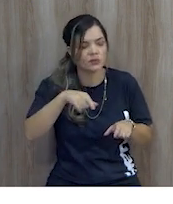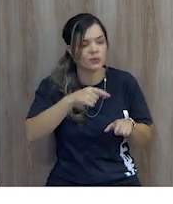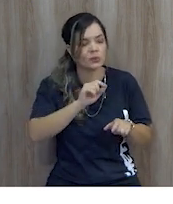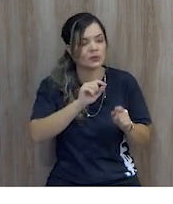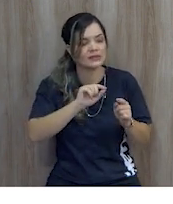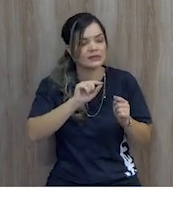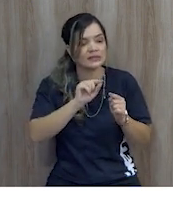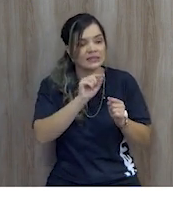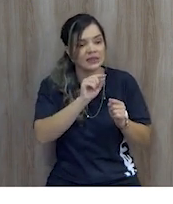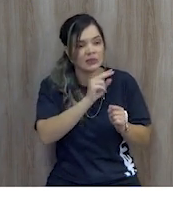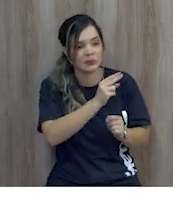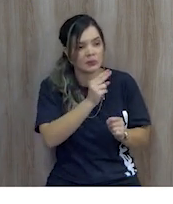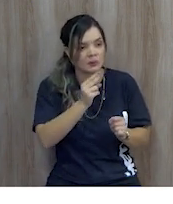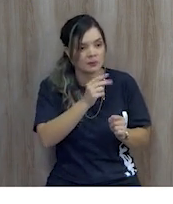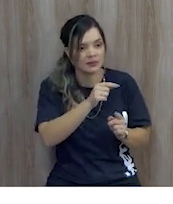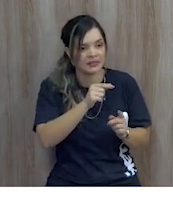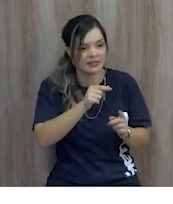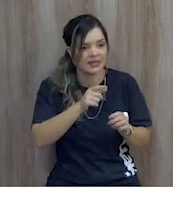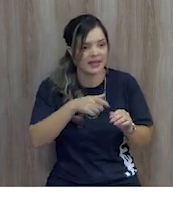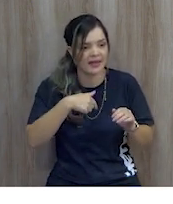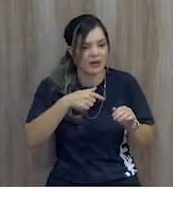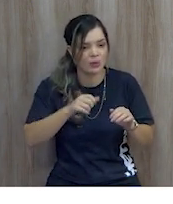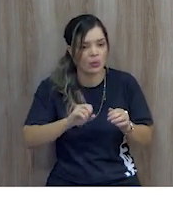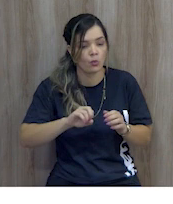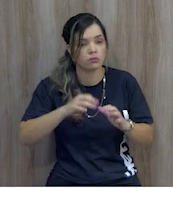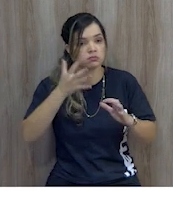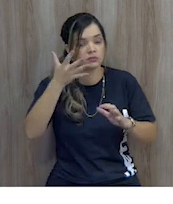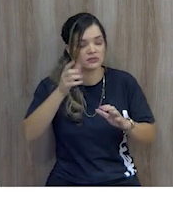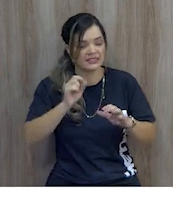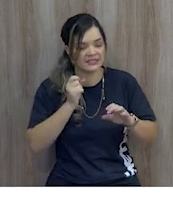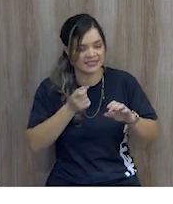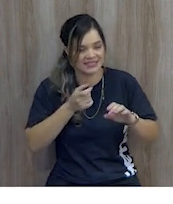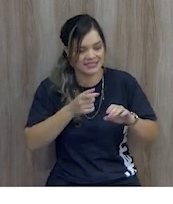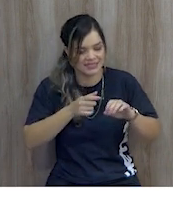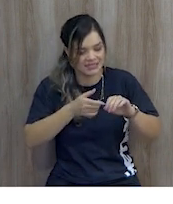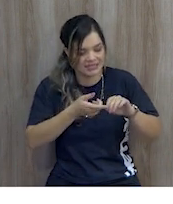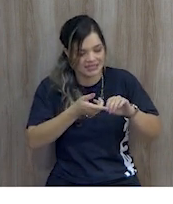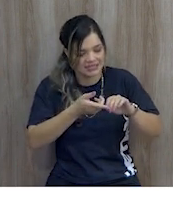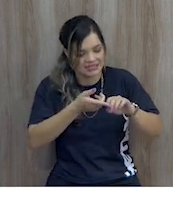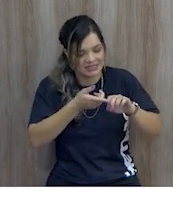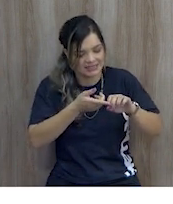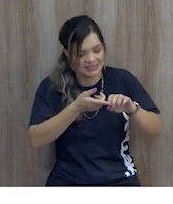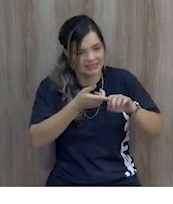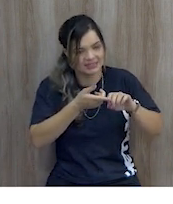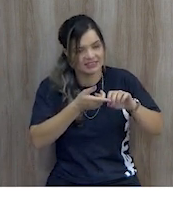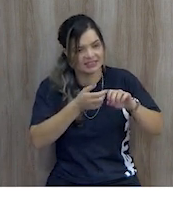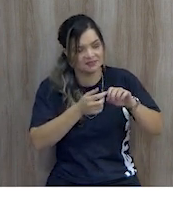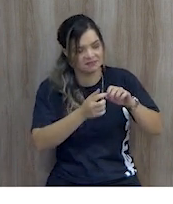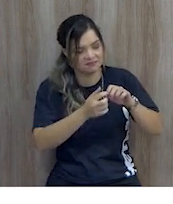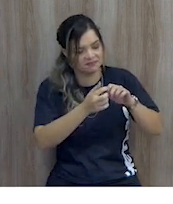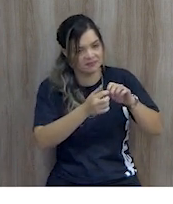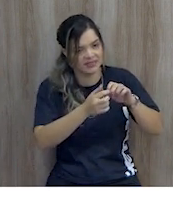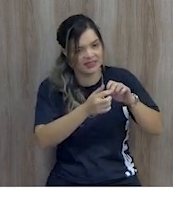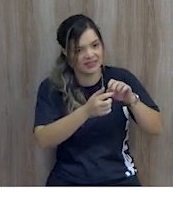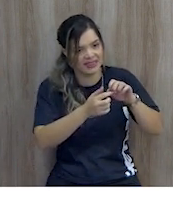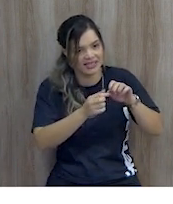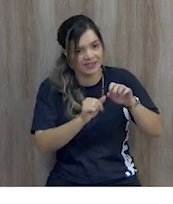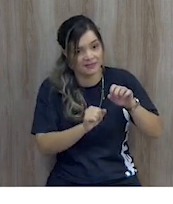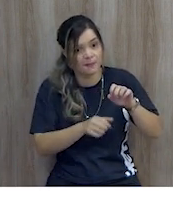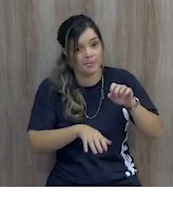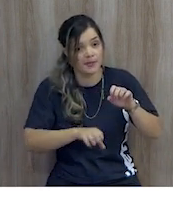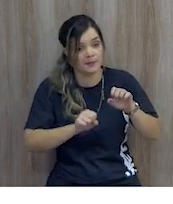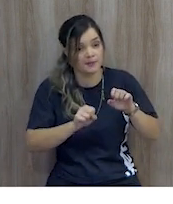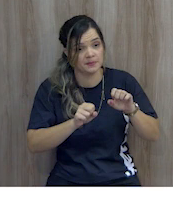periodontal, é a medida do fundo da bolsa até a junção esmalte-cemento. Então, quando eu coloco a minha sonda nas proximais, essa medida que vai dar